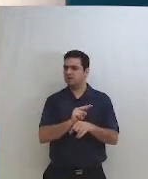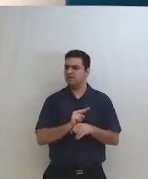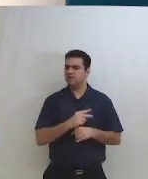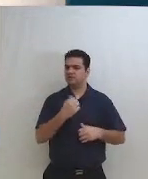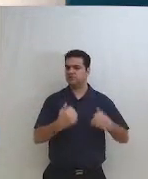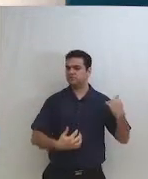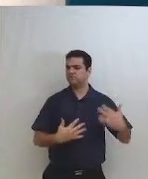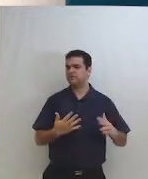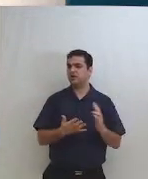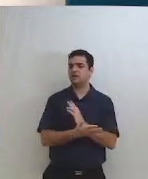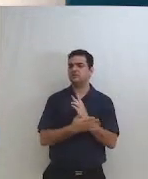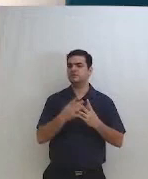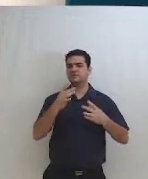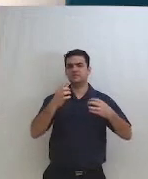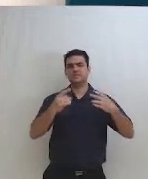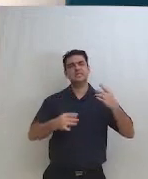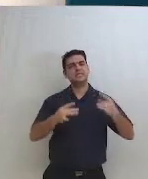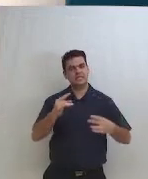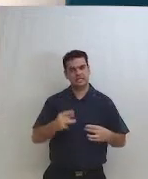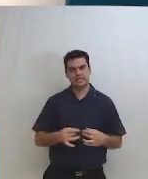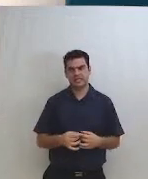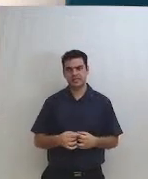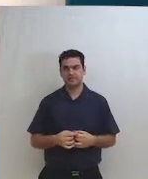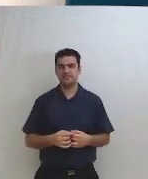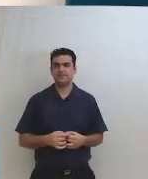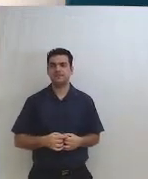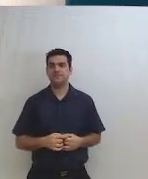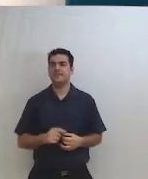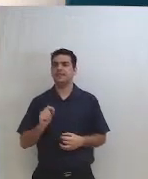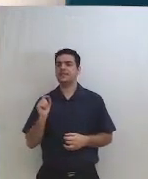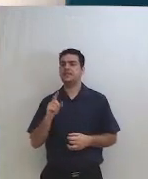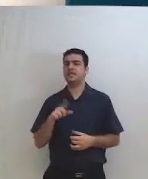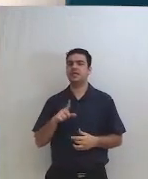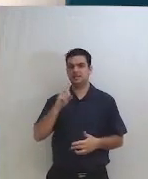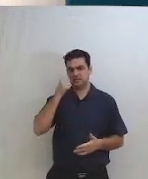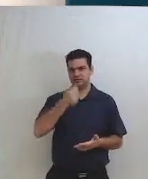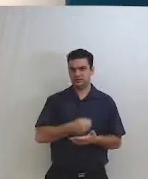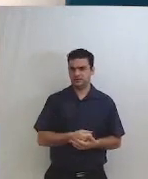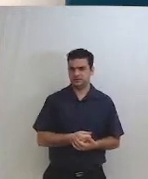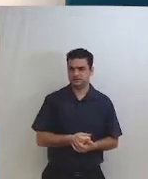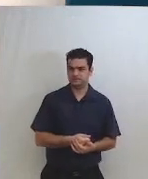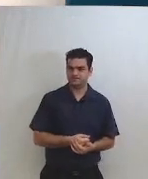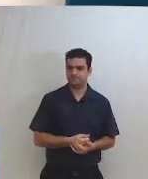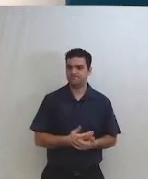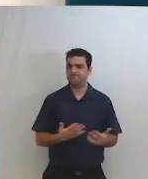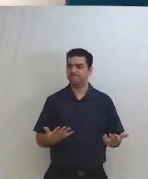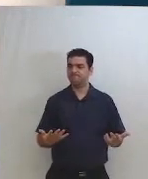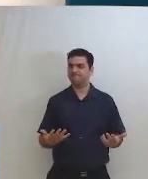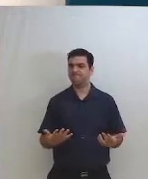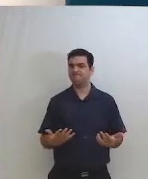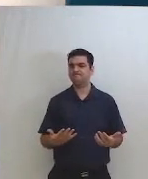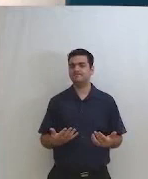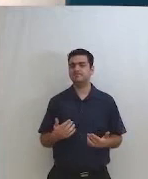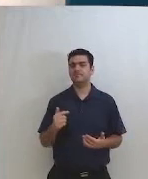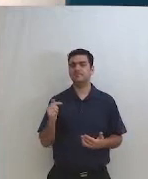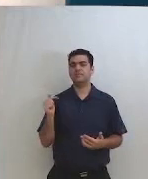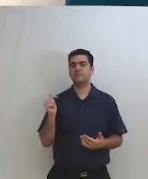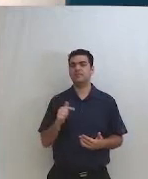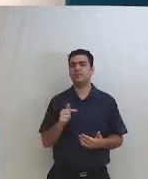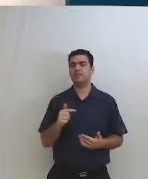ponderações em relação a essa decisão, mas efetivamente são ponderações algumas